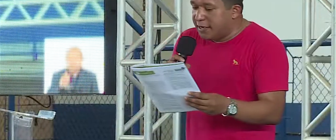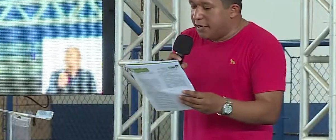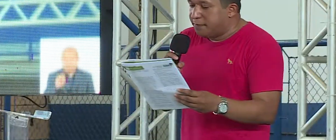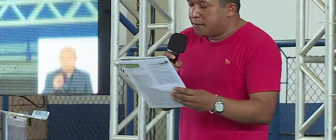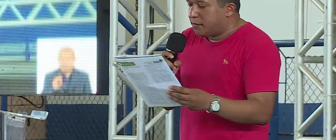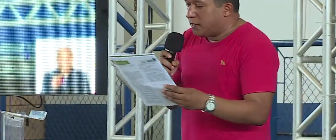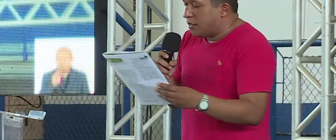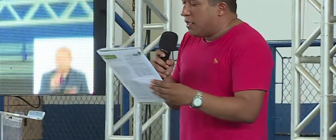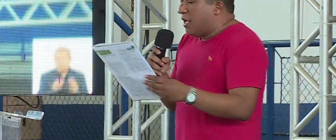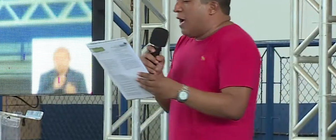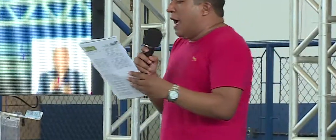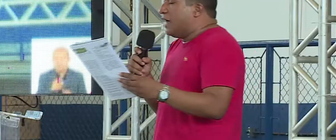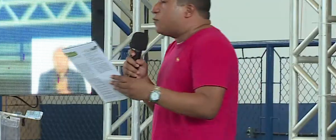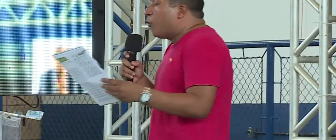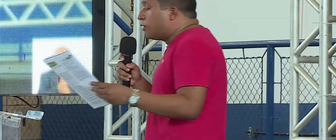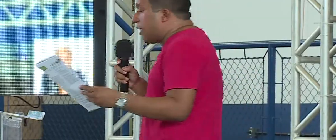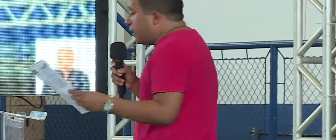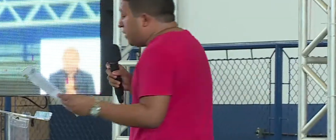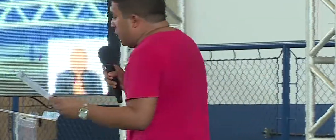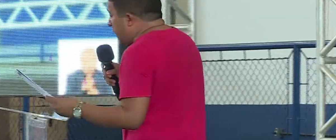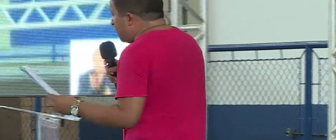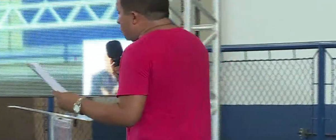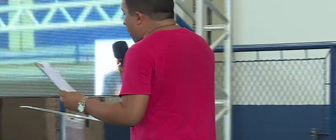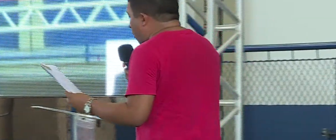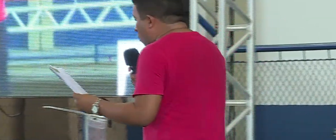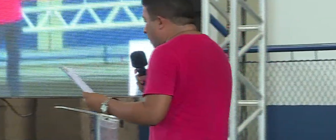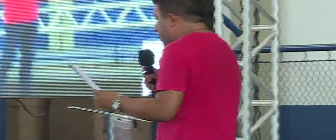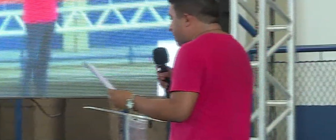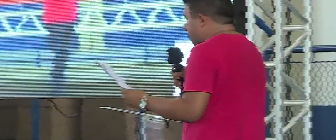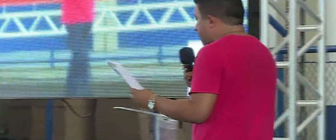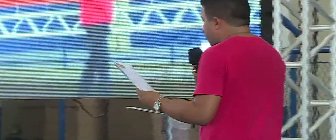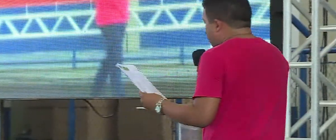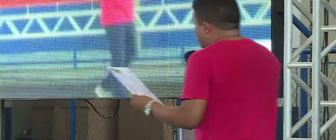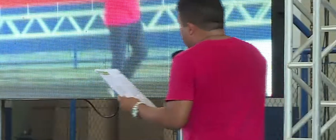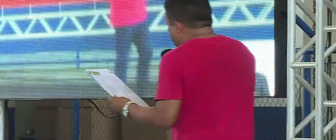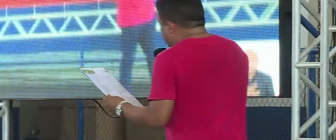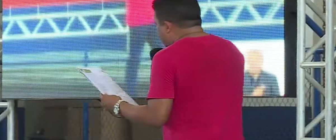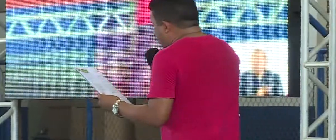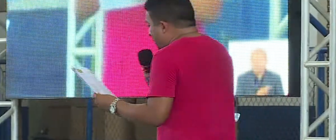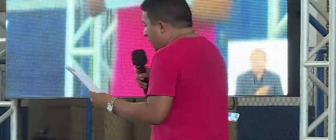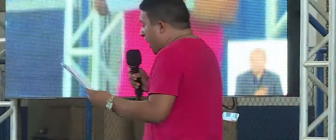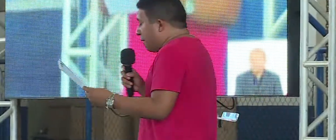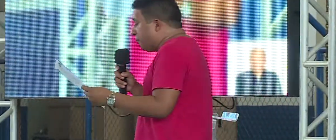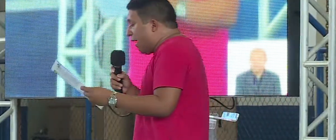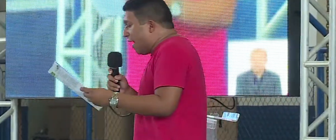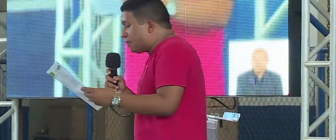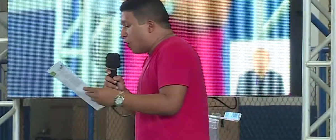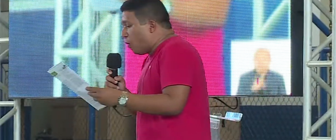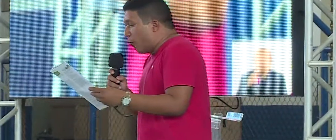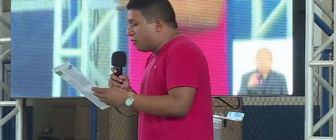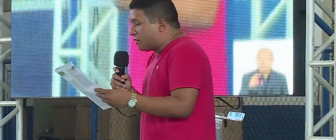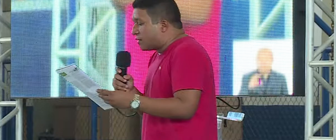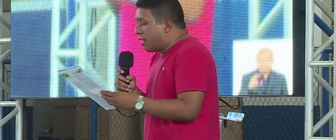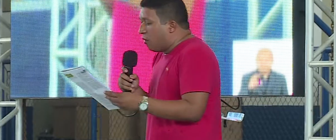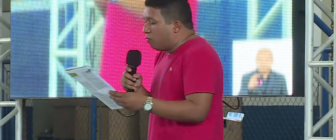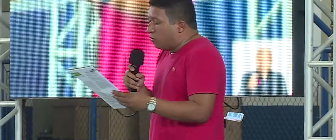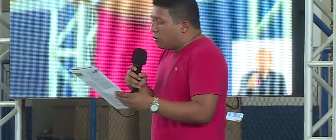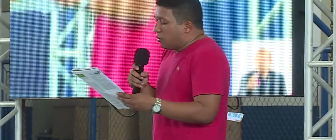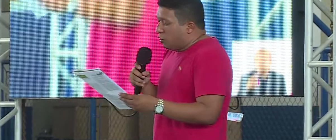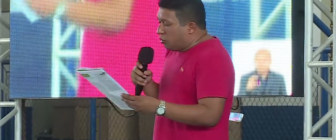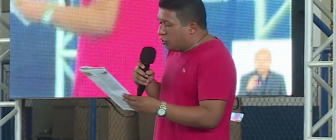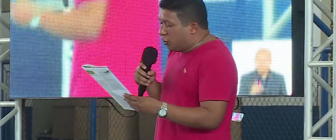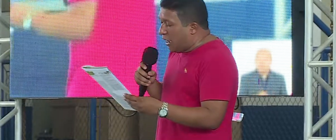Letra C. As proteínas do arroz têm a mesma